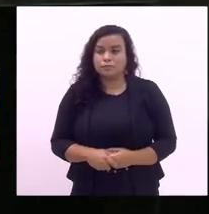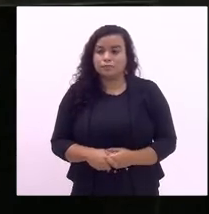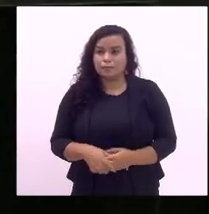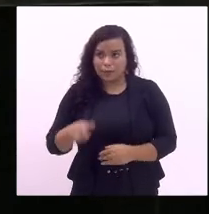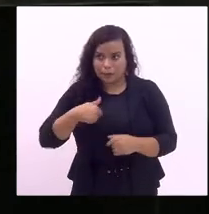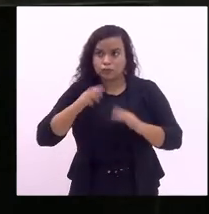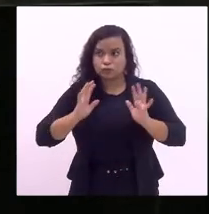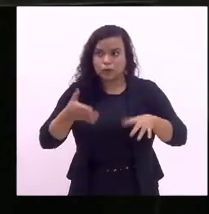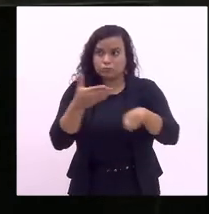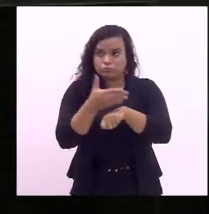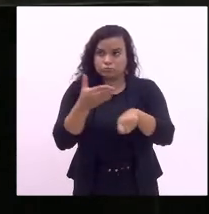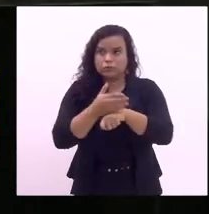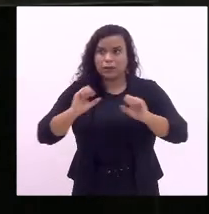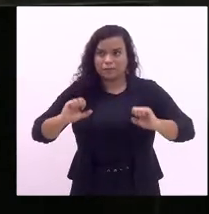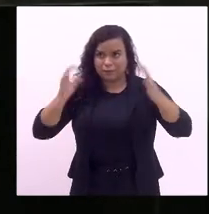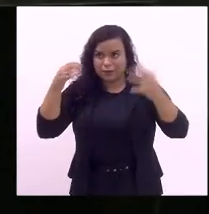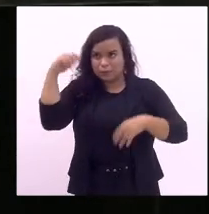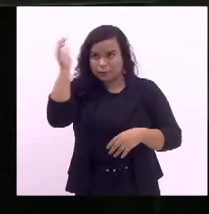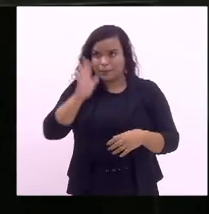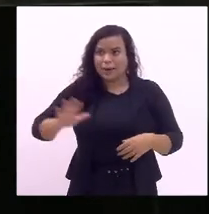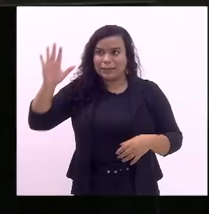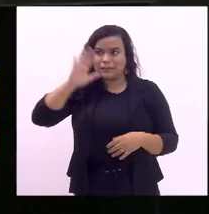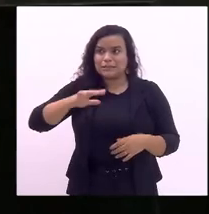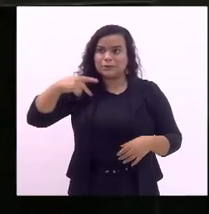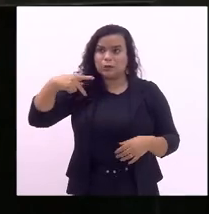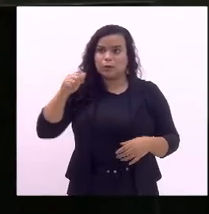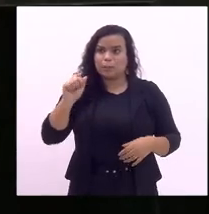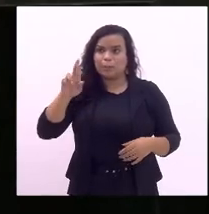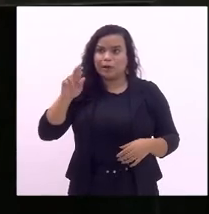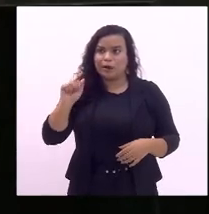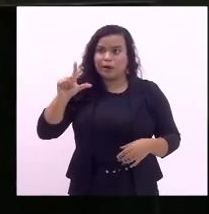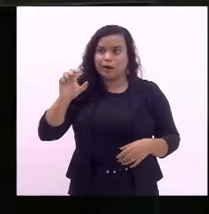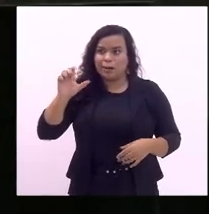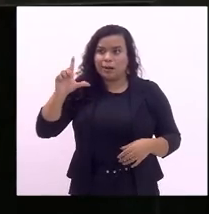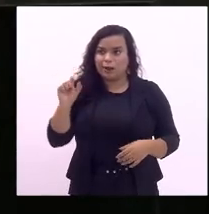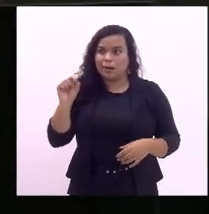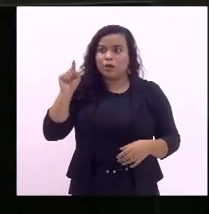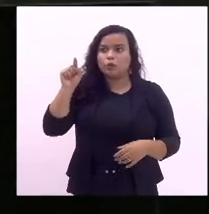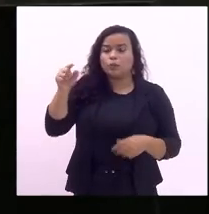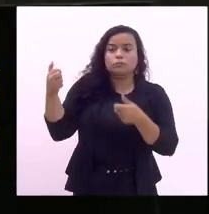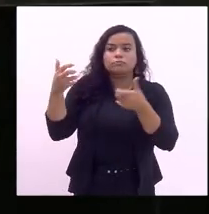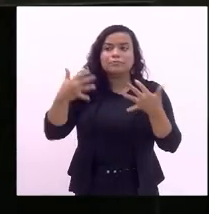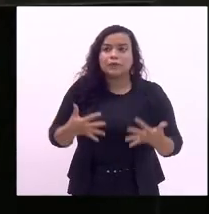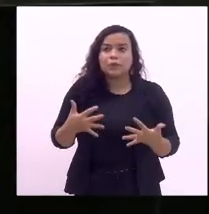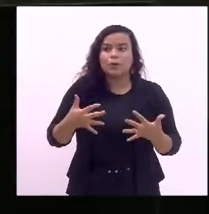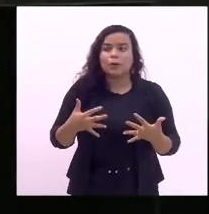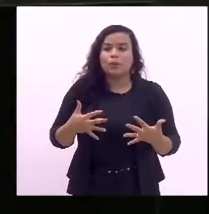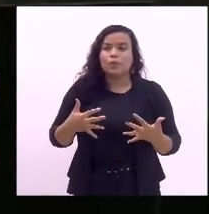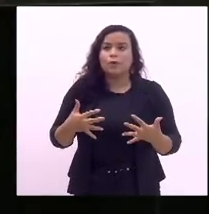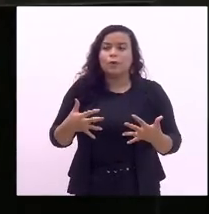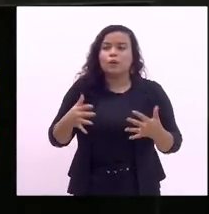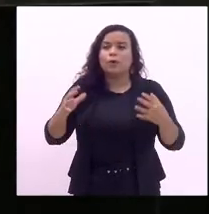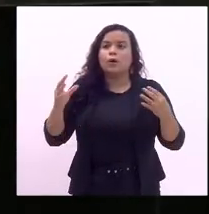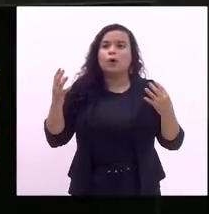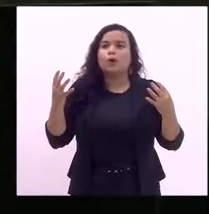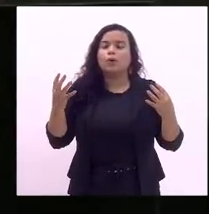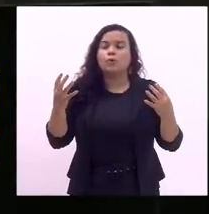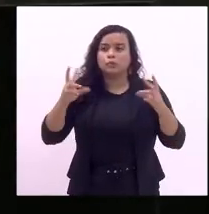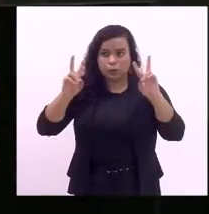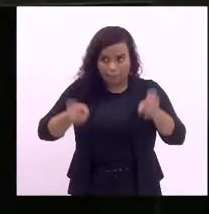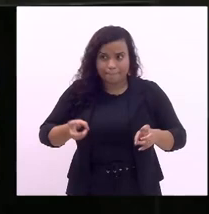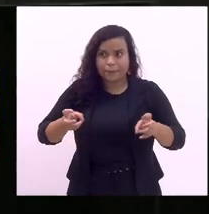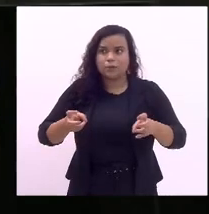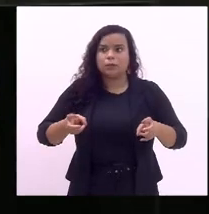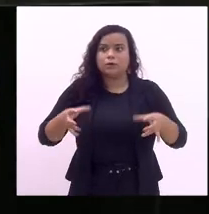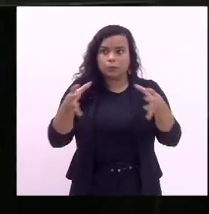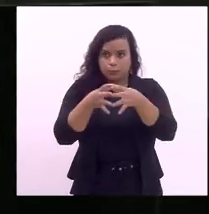num evento do Brasil Paralelo, onde foi citado, né, Rodrigo Amorim, como a